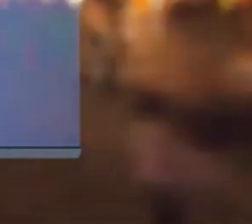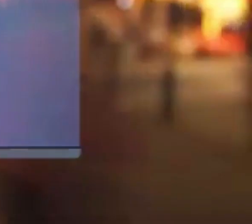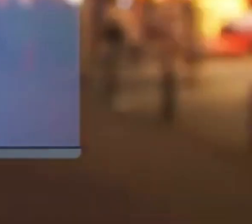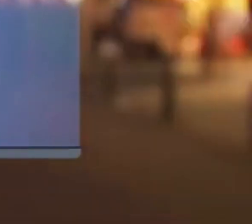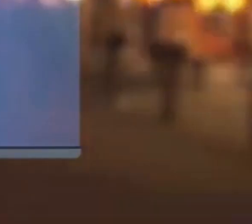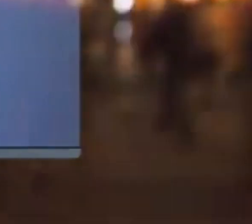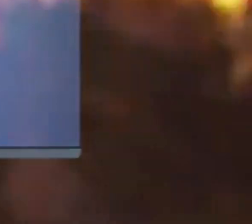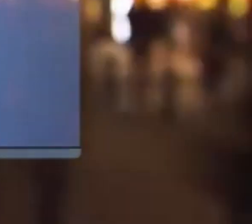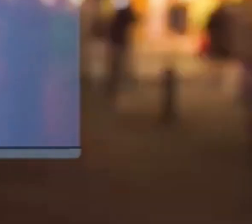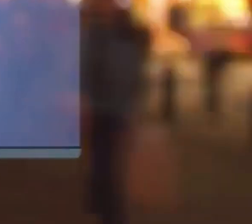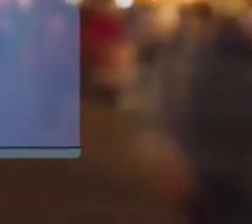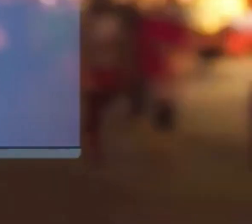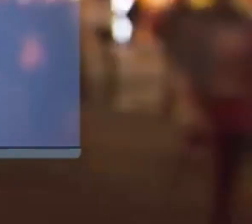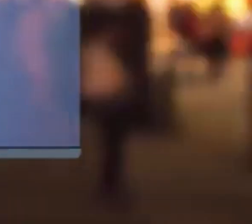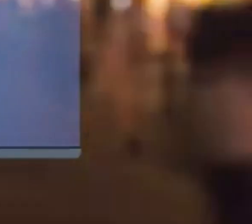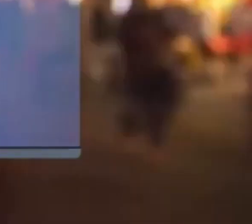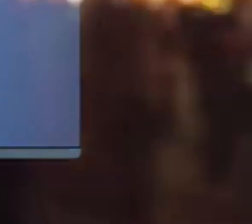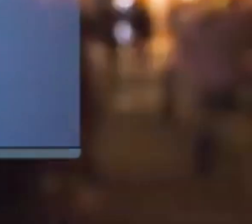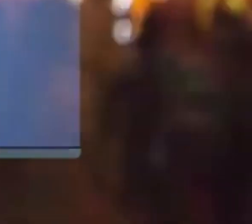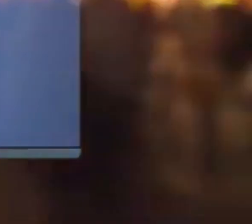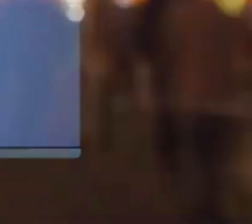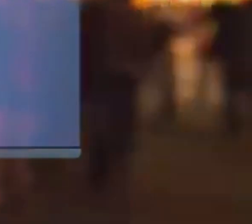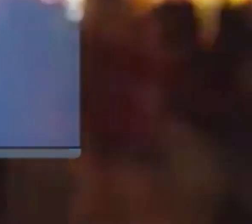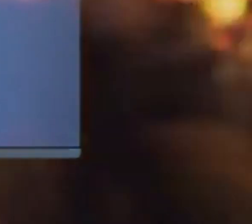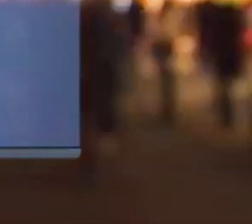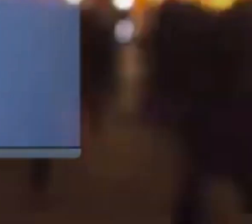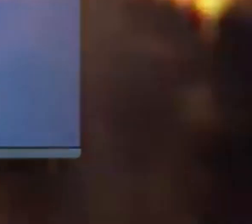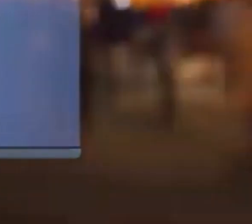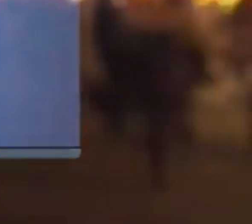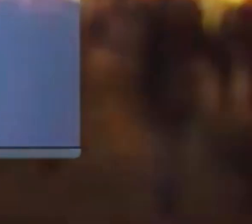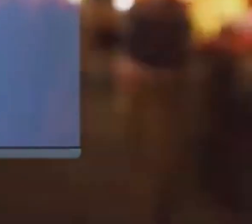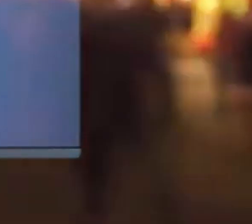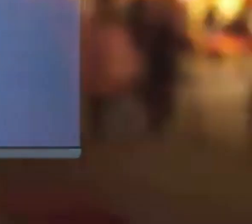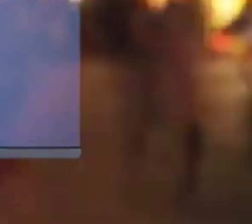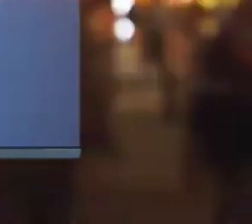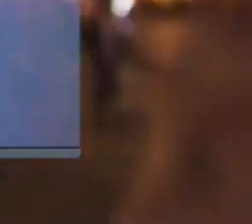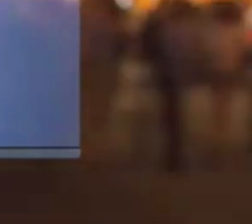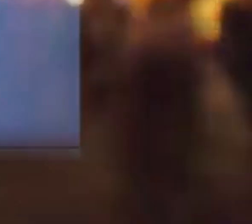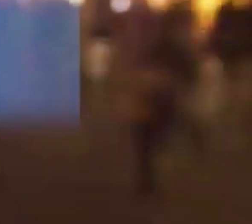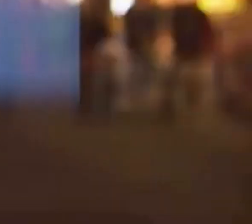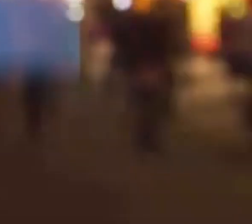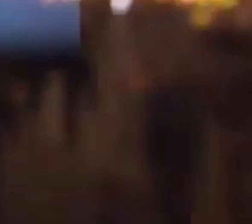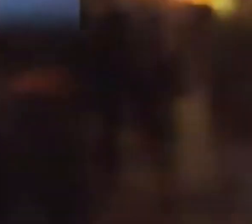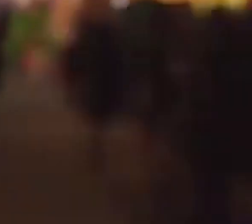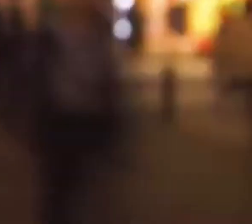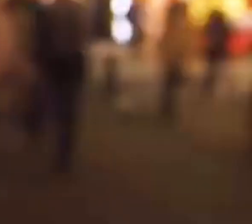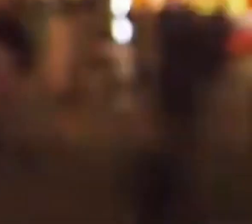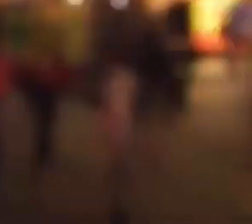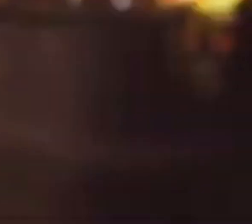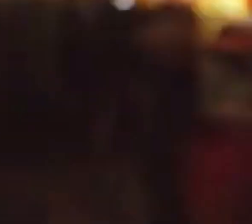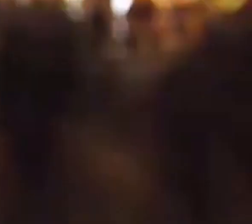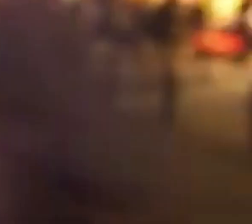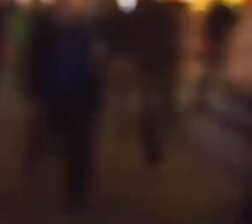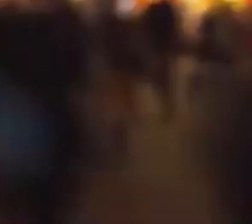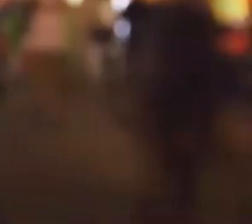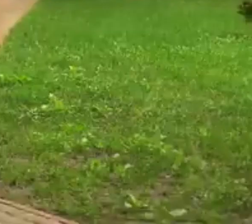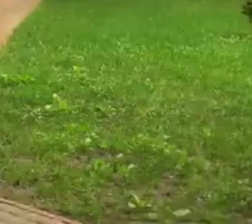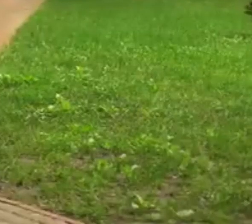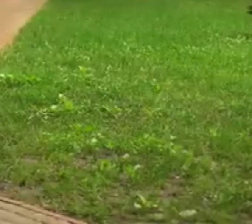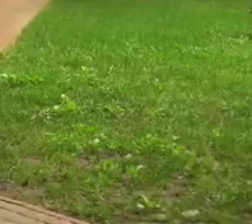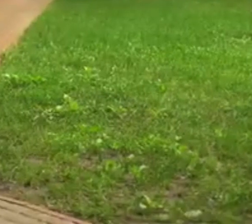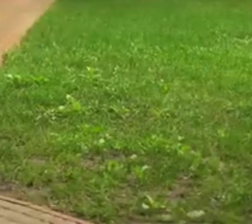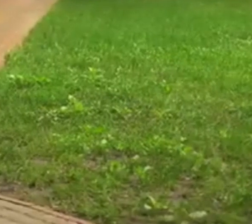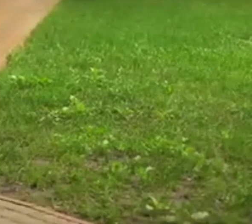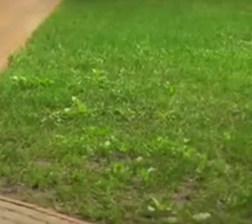alta, diminuição dos hormônios de crescimento, problemas respiratórios. Mas ao contrário, a